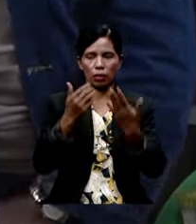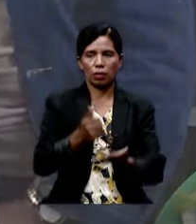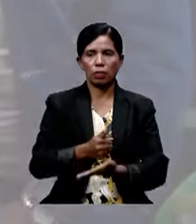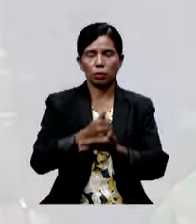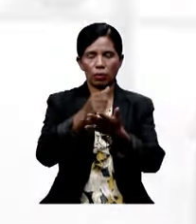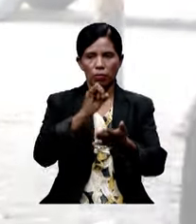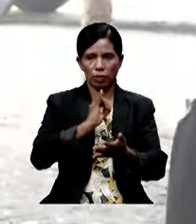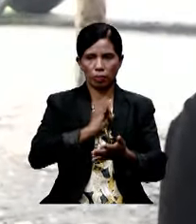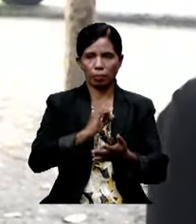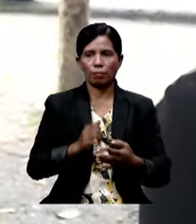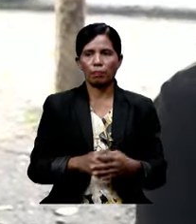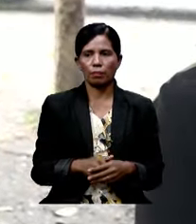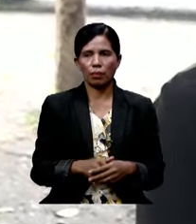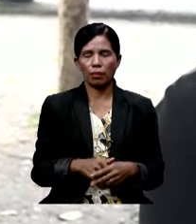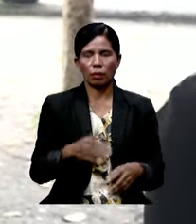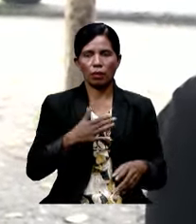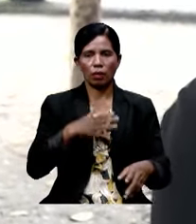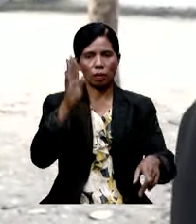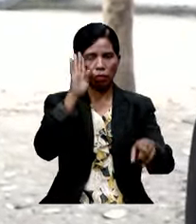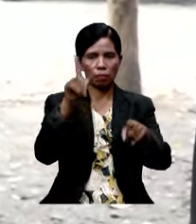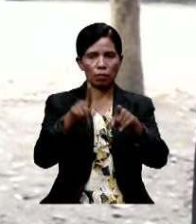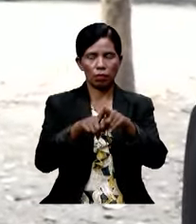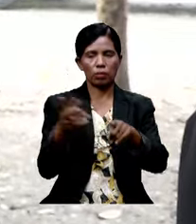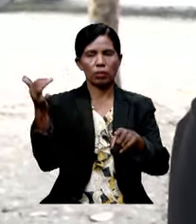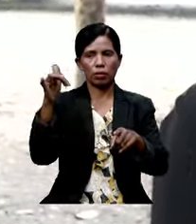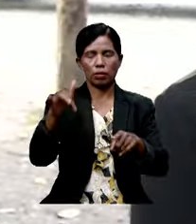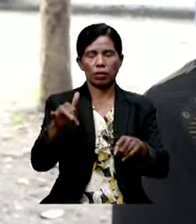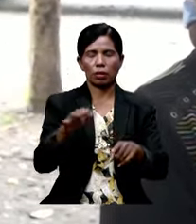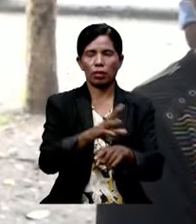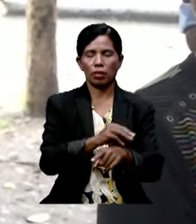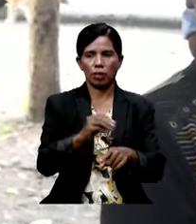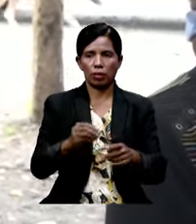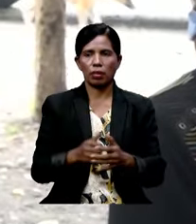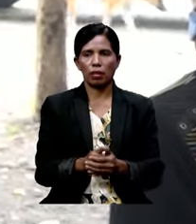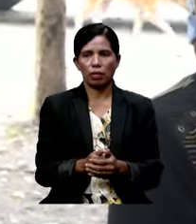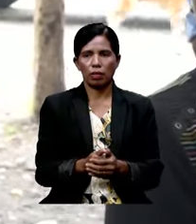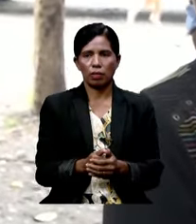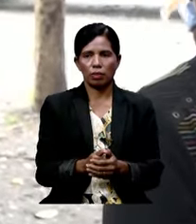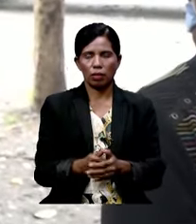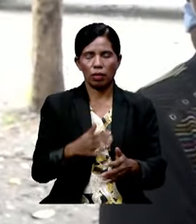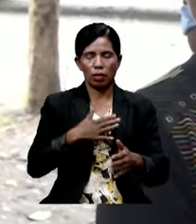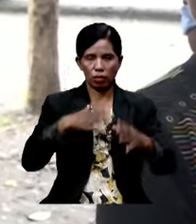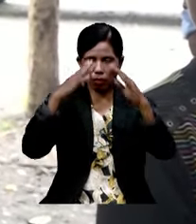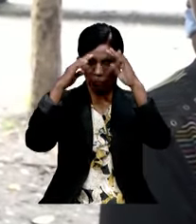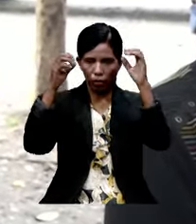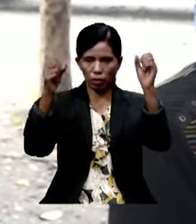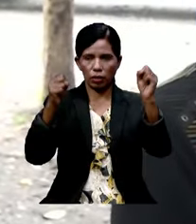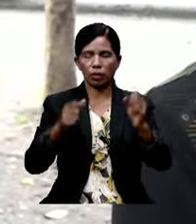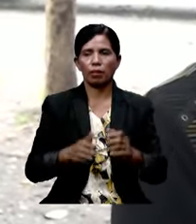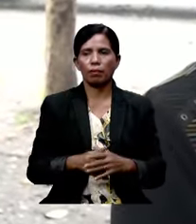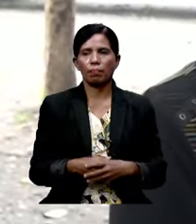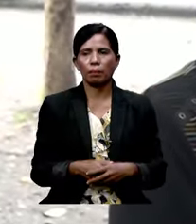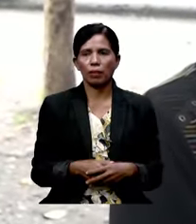mahau. Hanya mangsira, alin sira, lope hanya presidenti, apoyo nova